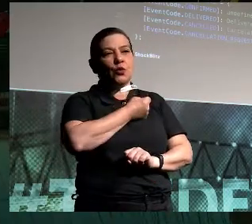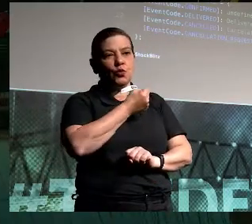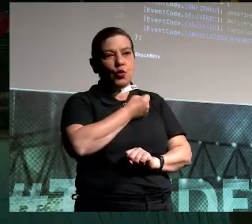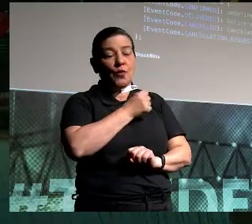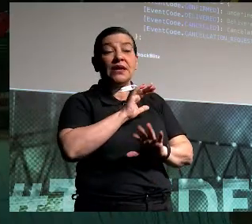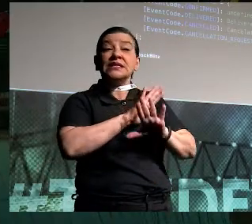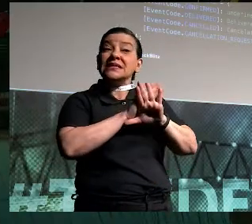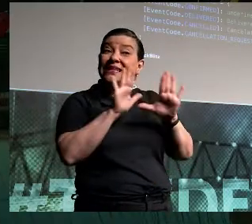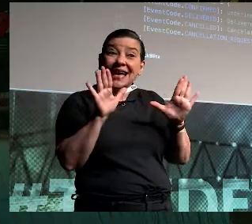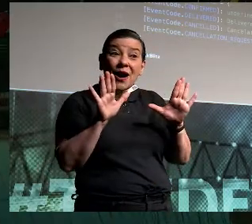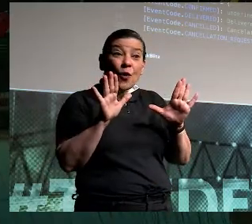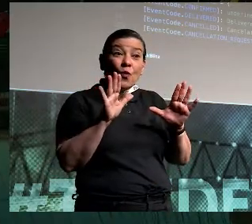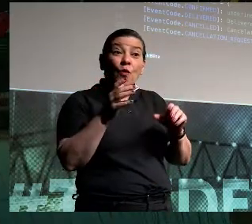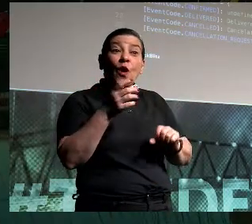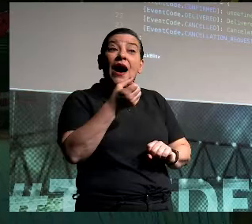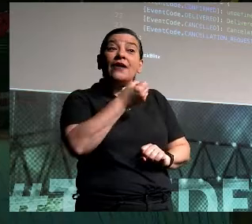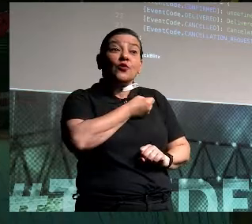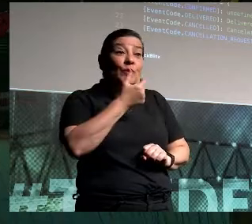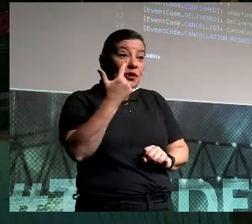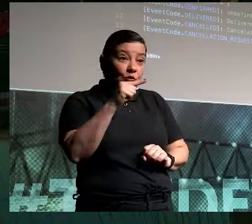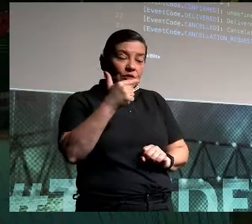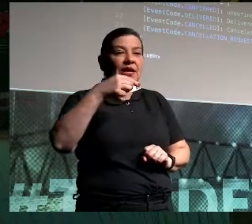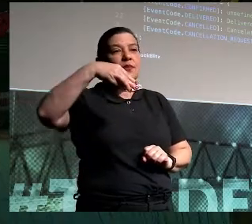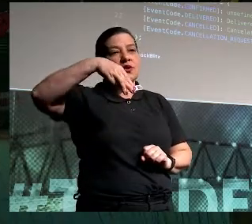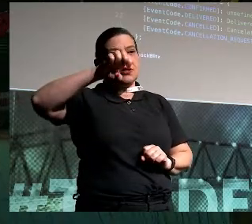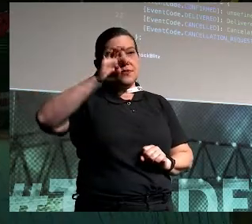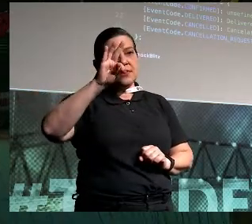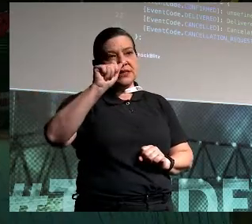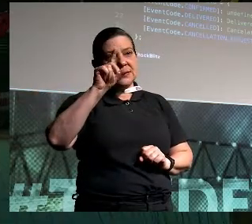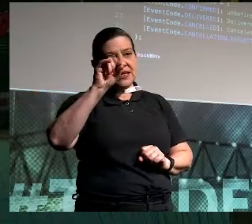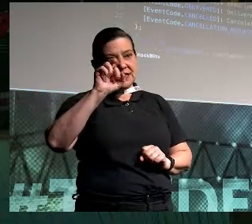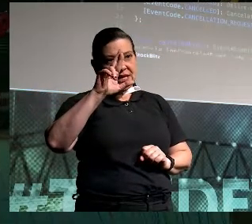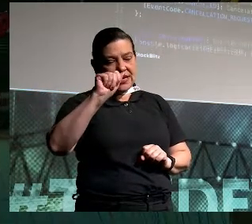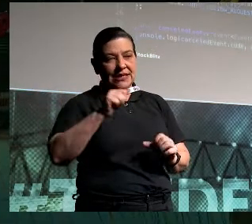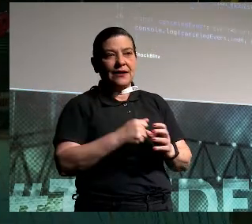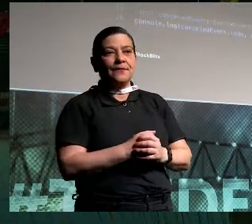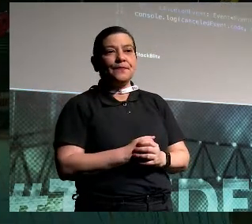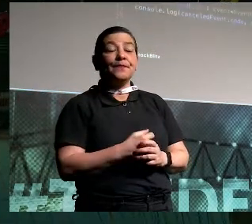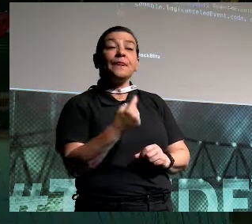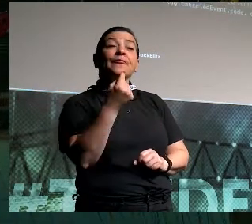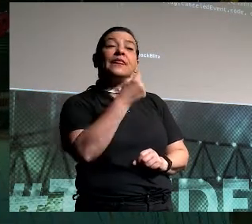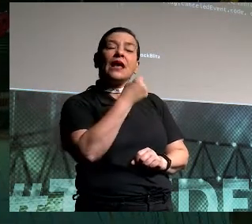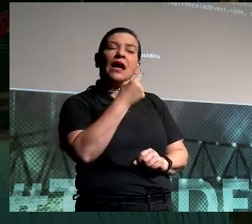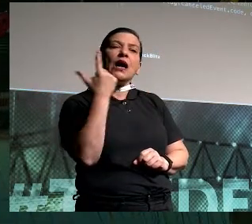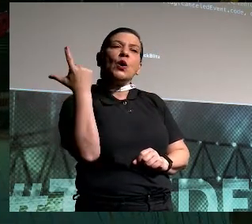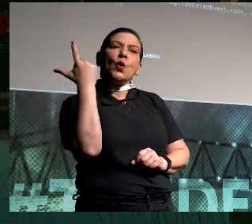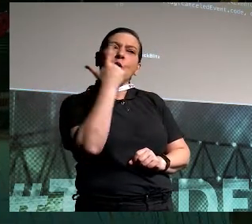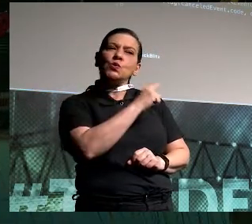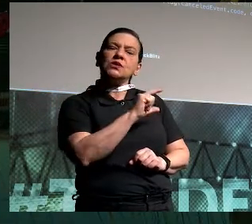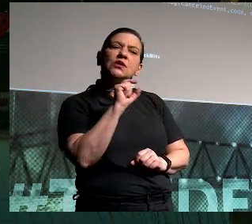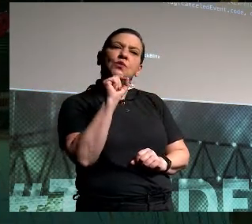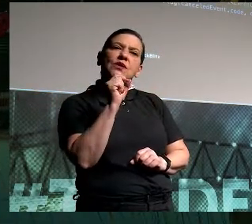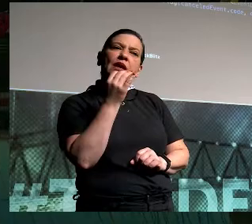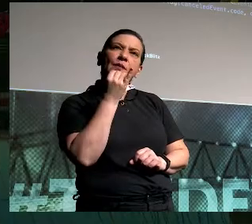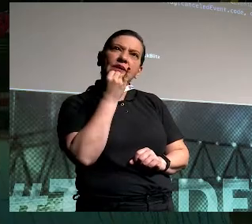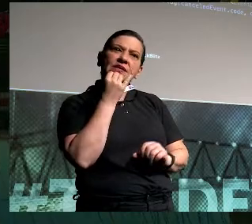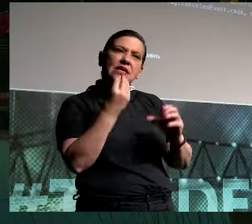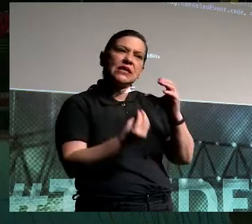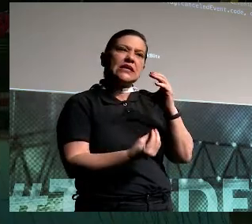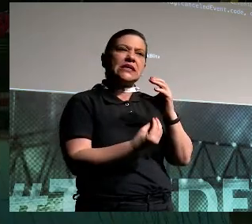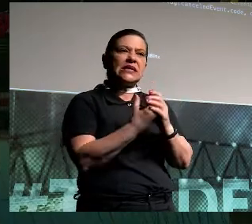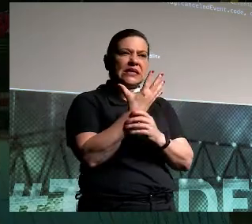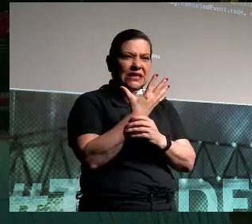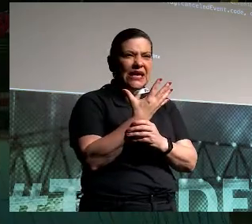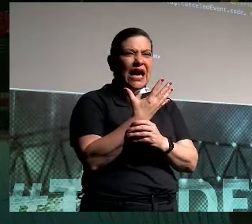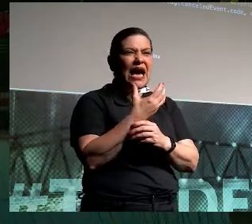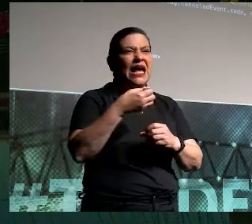metadata. Olha só que lindo, eu tenho um ternário aqui. E dessa forma, eu consigo, em vez de estender e ficar